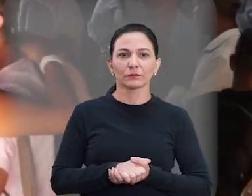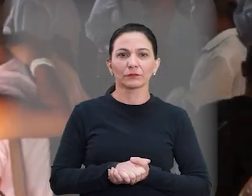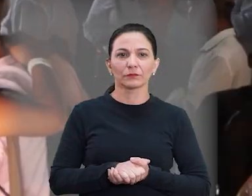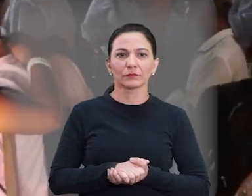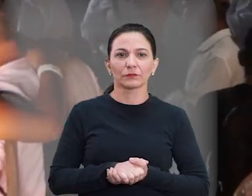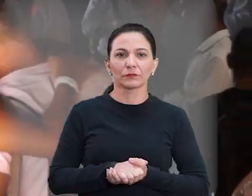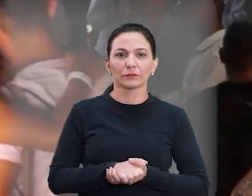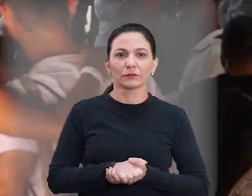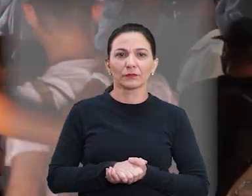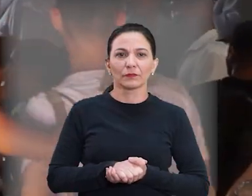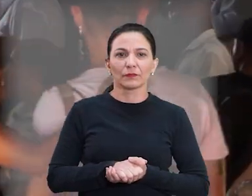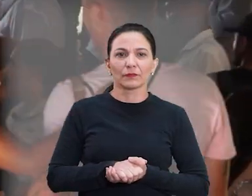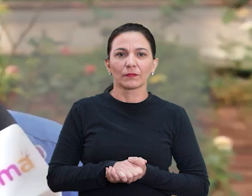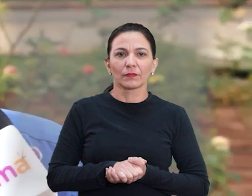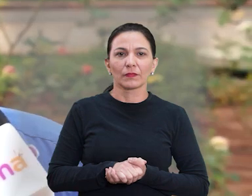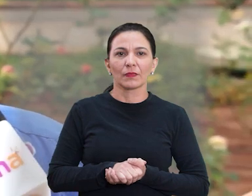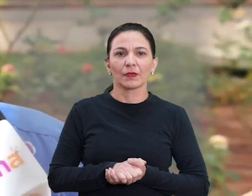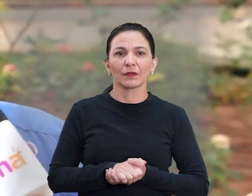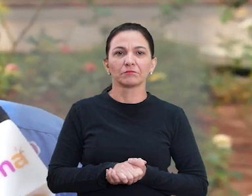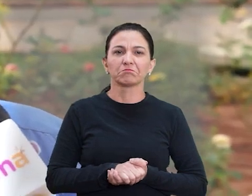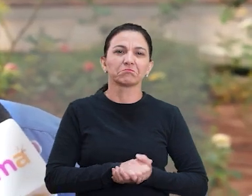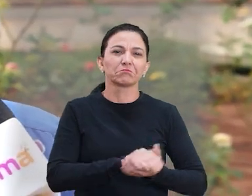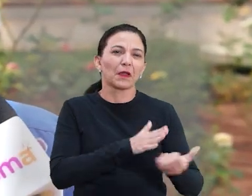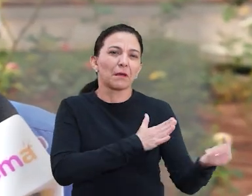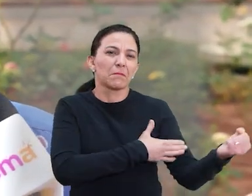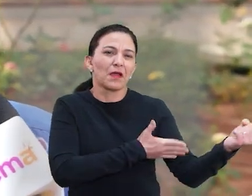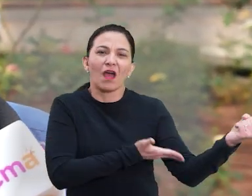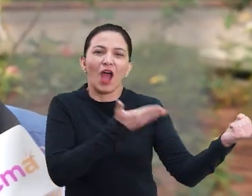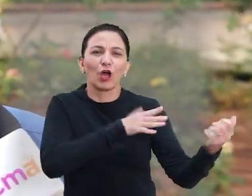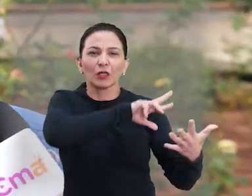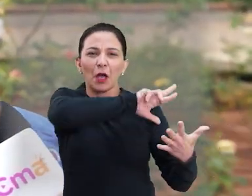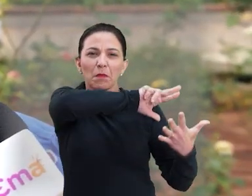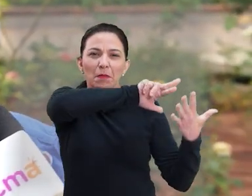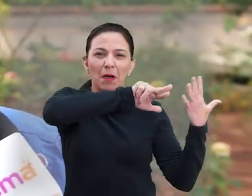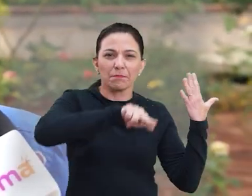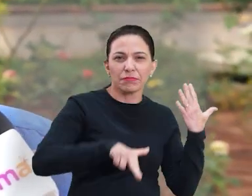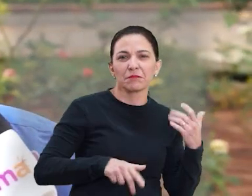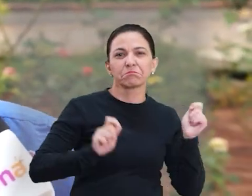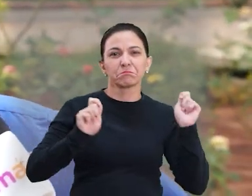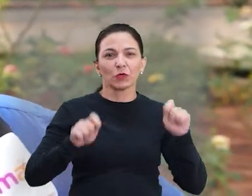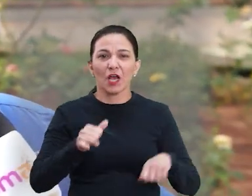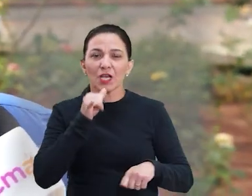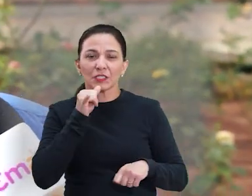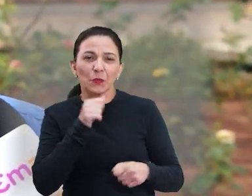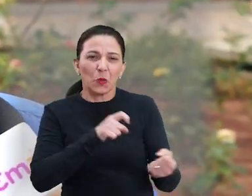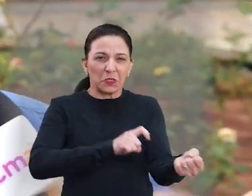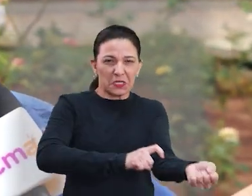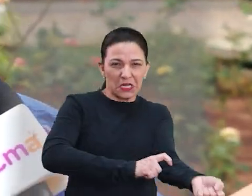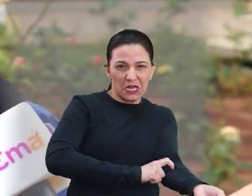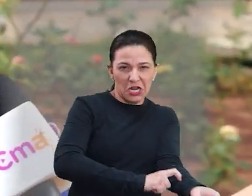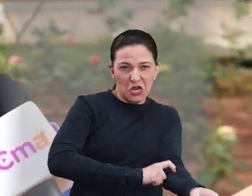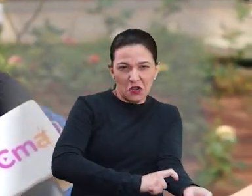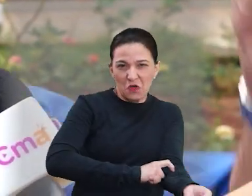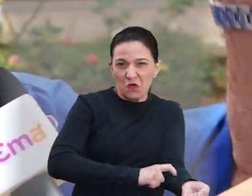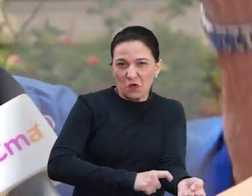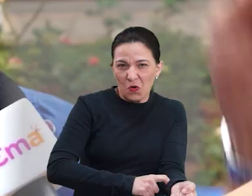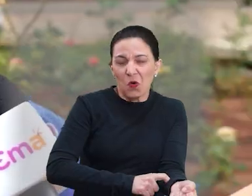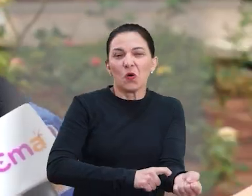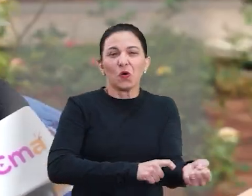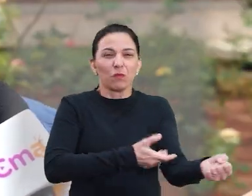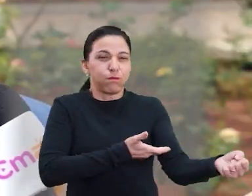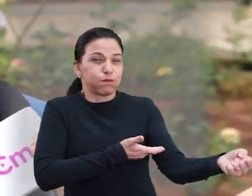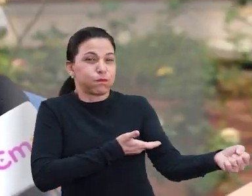90 Tem várias coisas que provoca pressão por exemplo nervoso se você ficar nervoso a